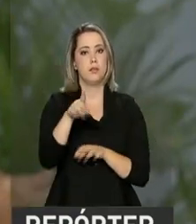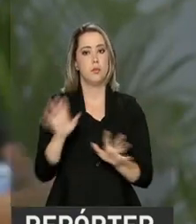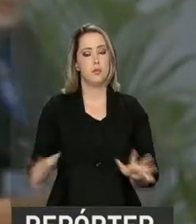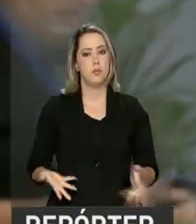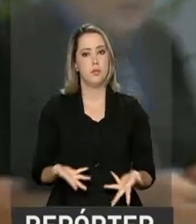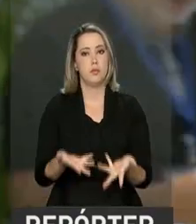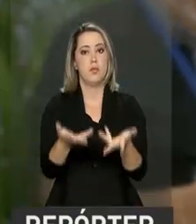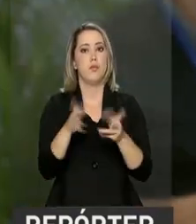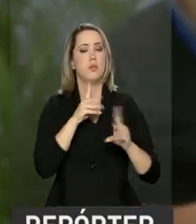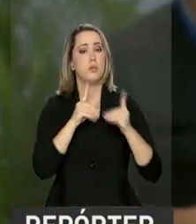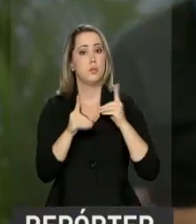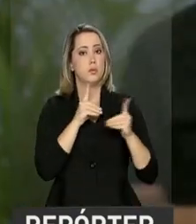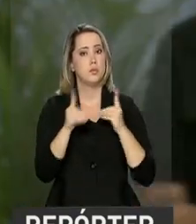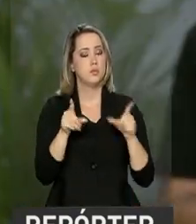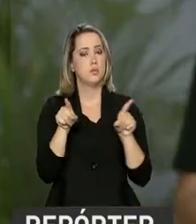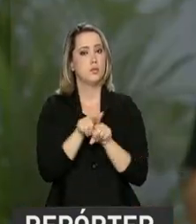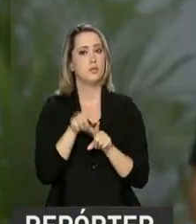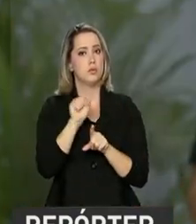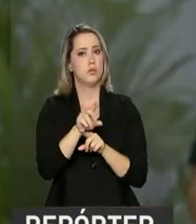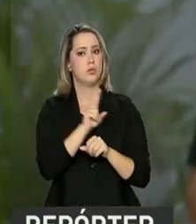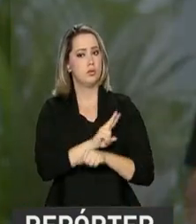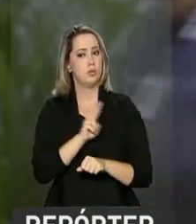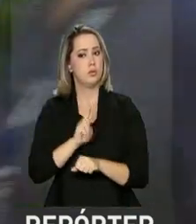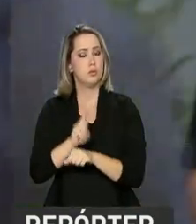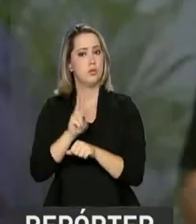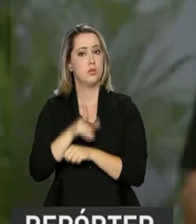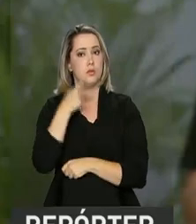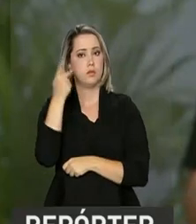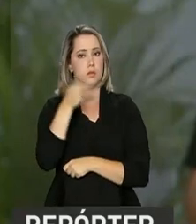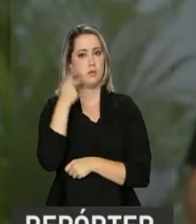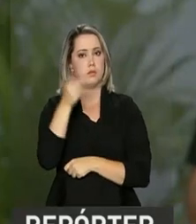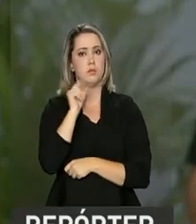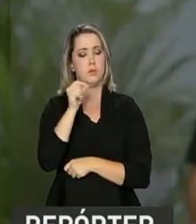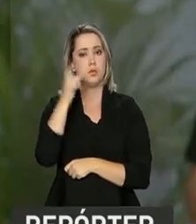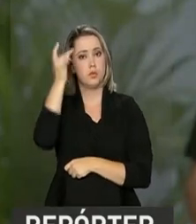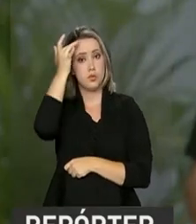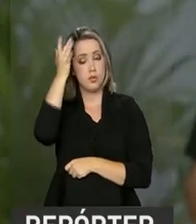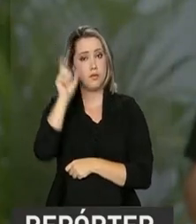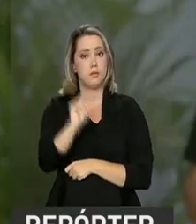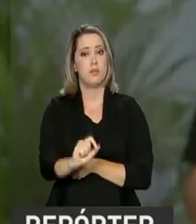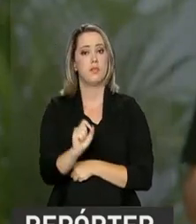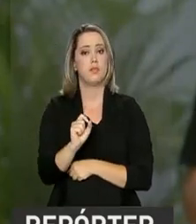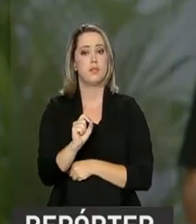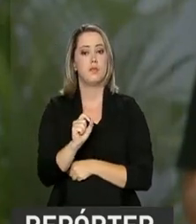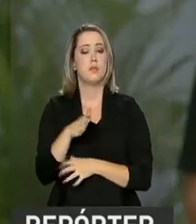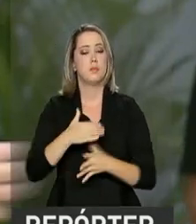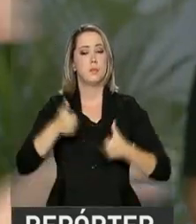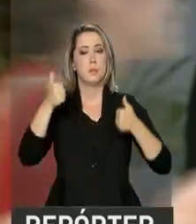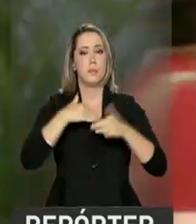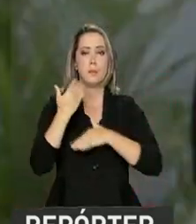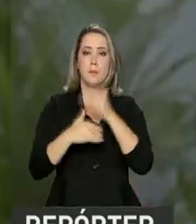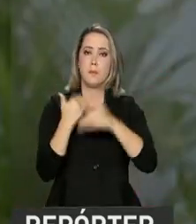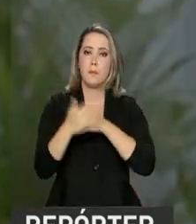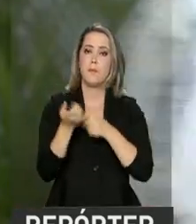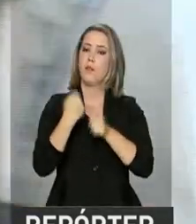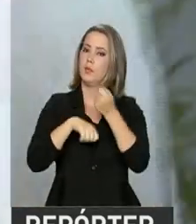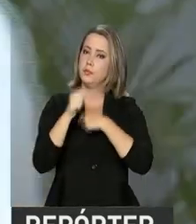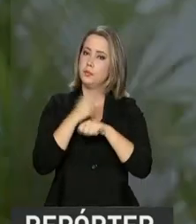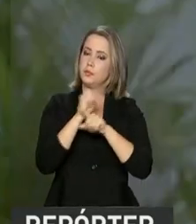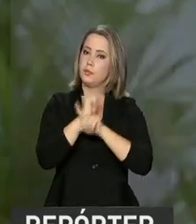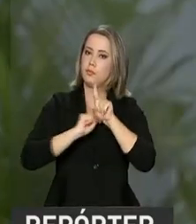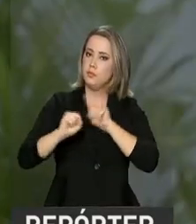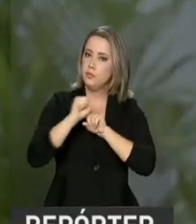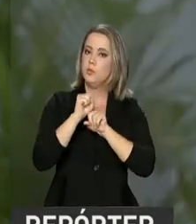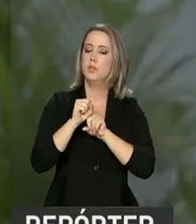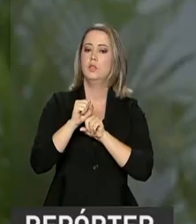promover e debater e defender políticas que facilitem, que melhorem o desenvolvimento econômico e